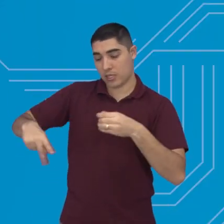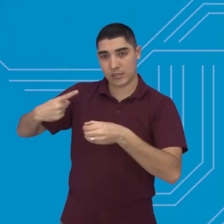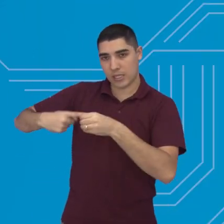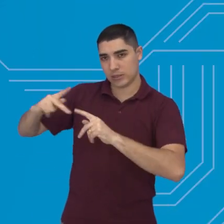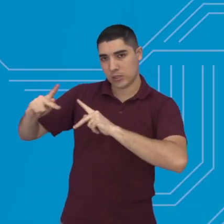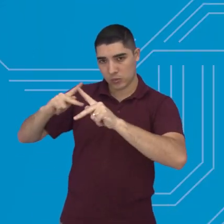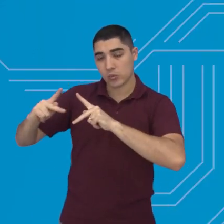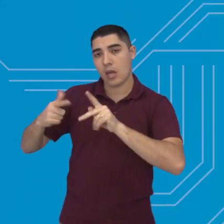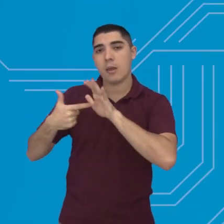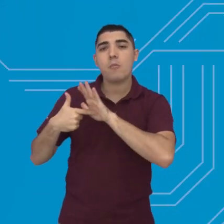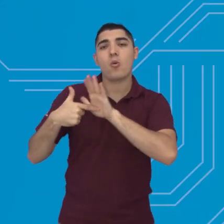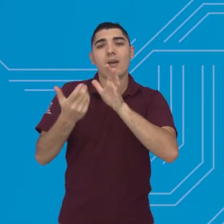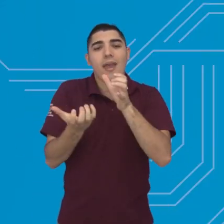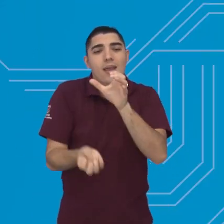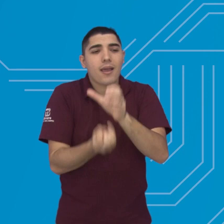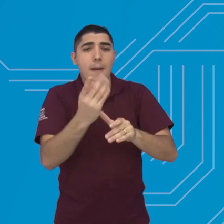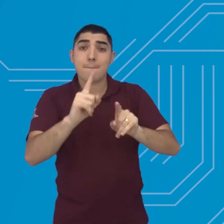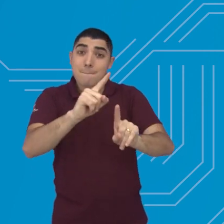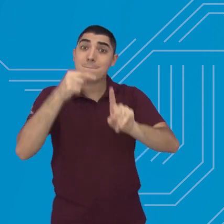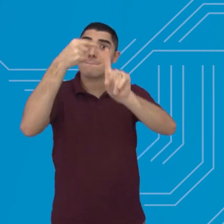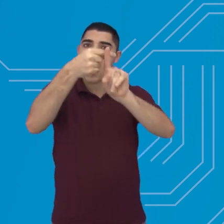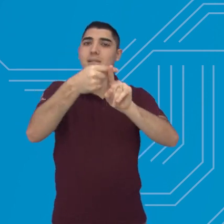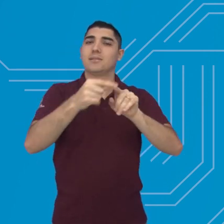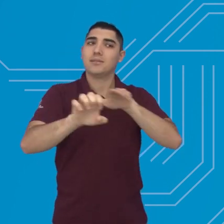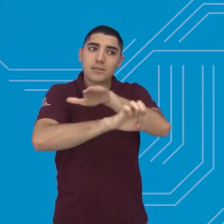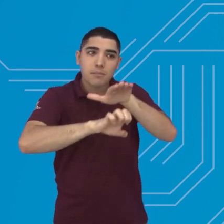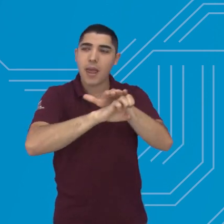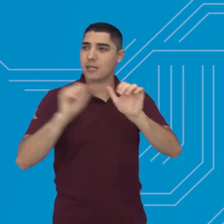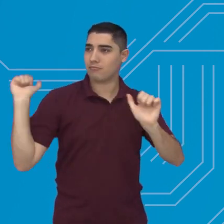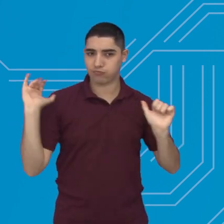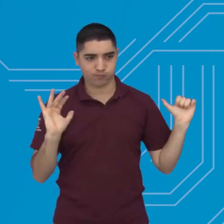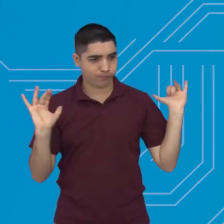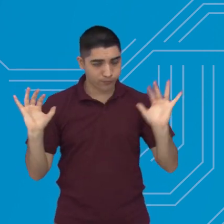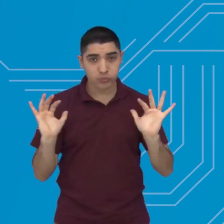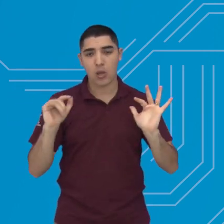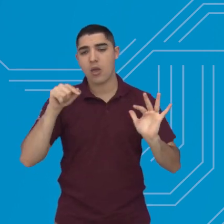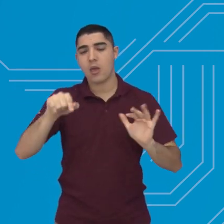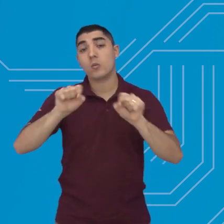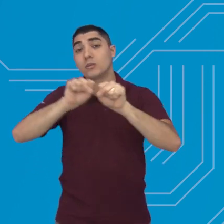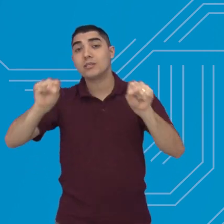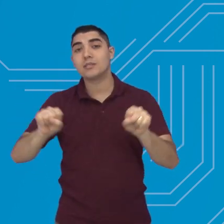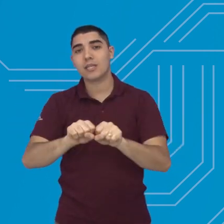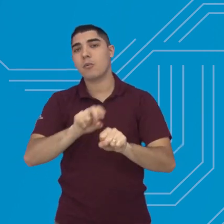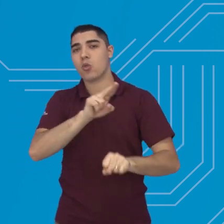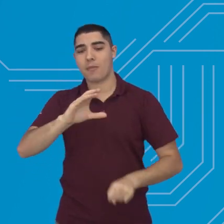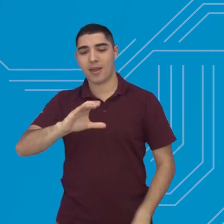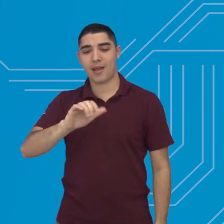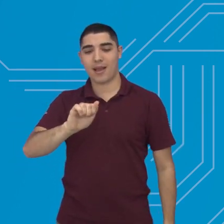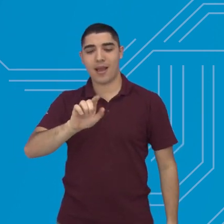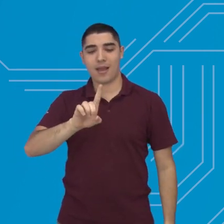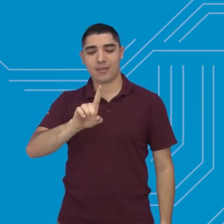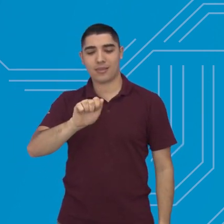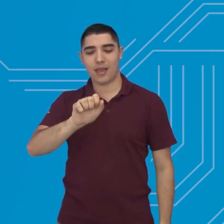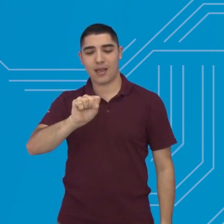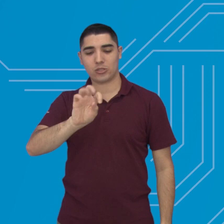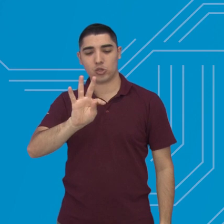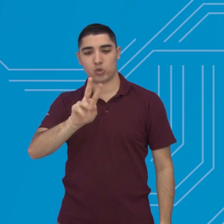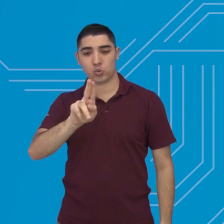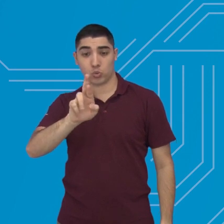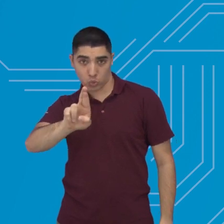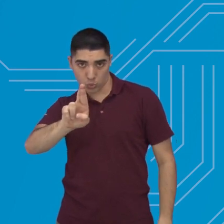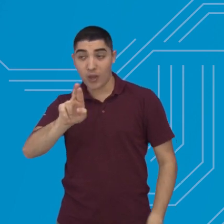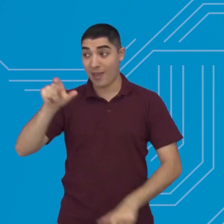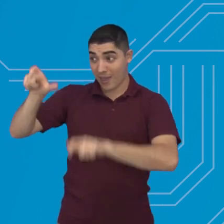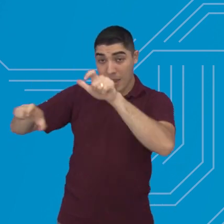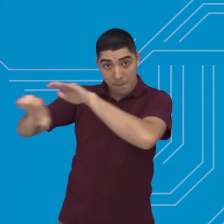ampliar o número de empresas e prestadores de serviços do setor cadastrados no sistema conhecido como Cadastur. A ideia é